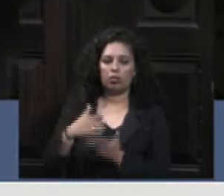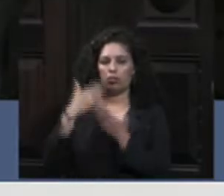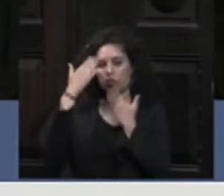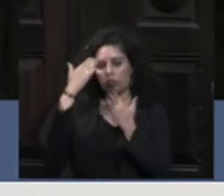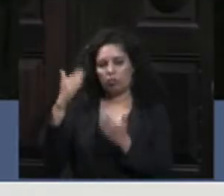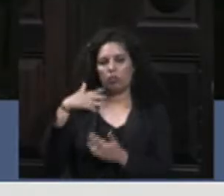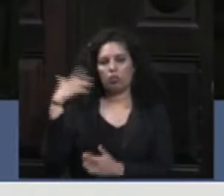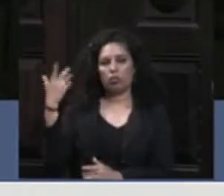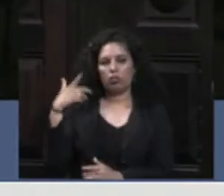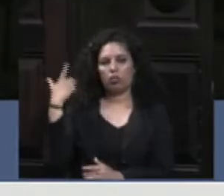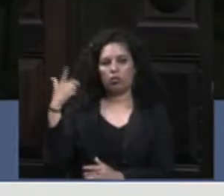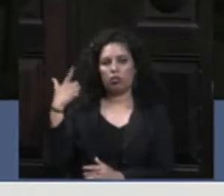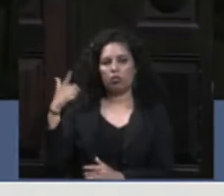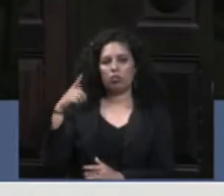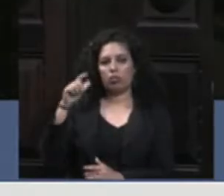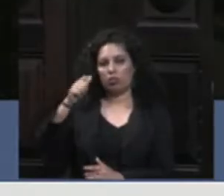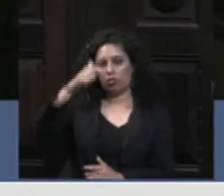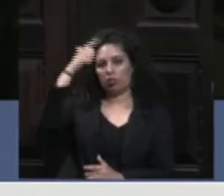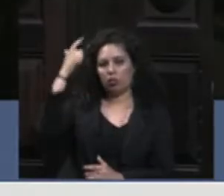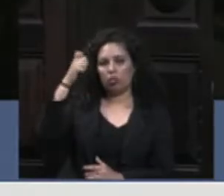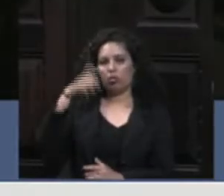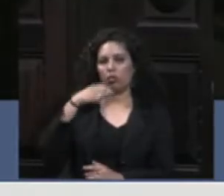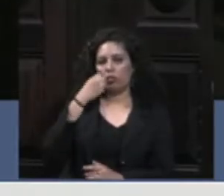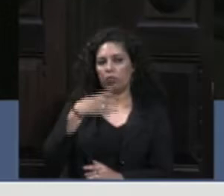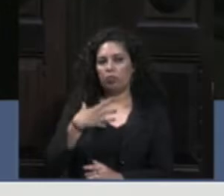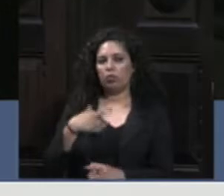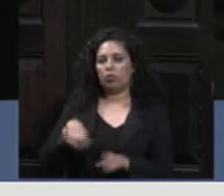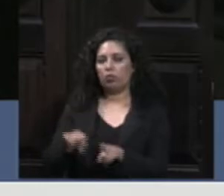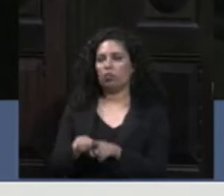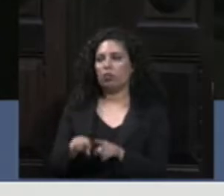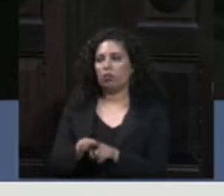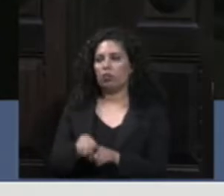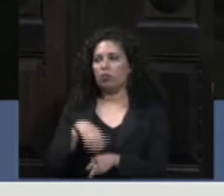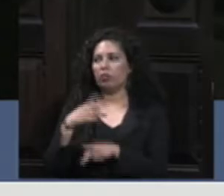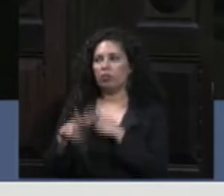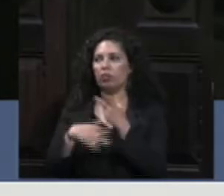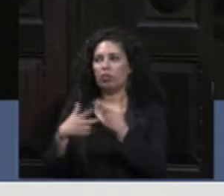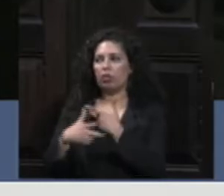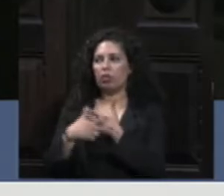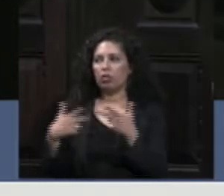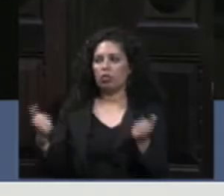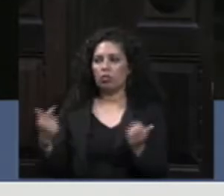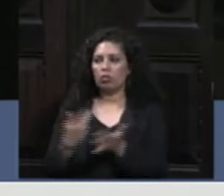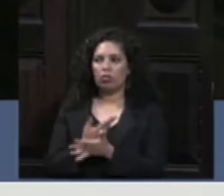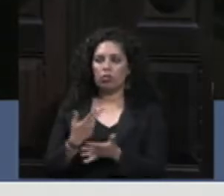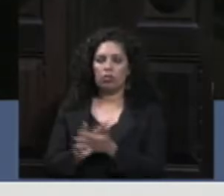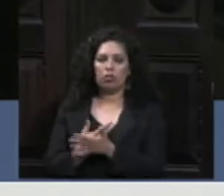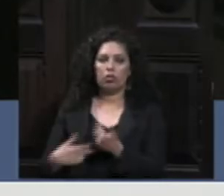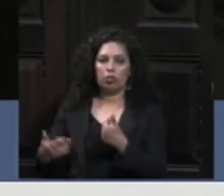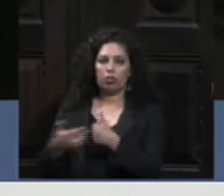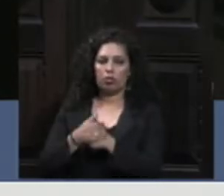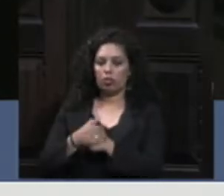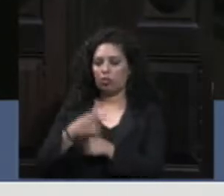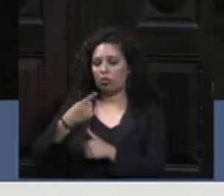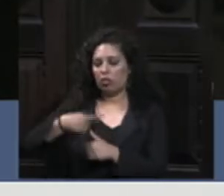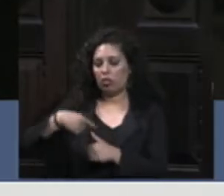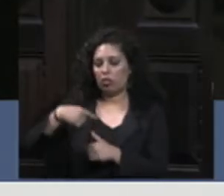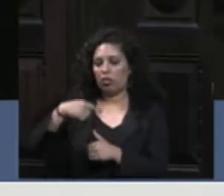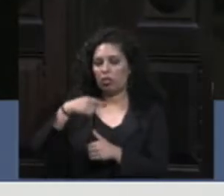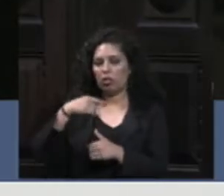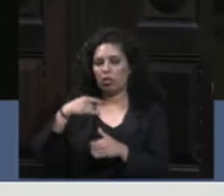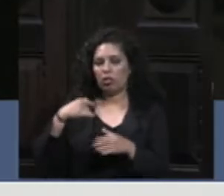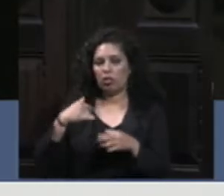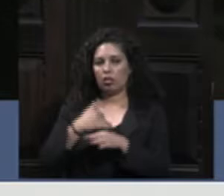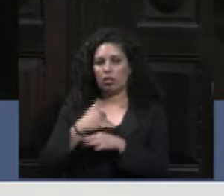importante aproveitar essa oportunidade também para fazer uma denúncia que inclusive já foi alvo de audiência pública no município de Nova Friburgo.